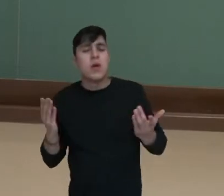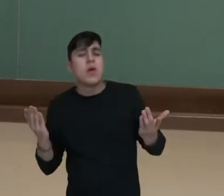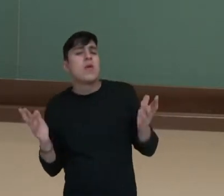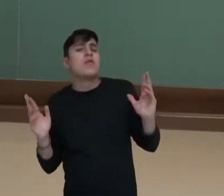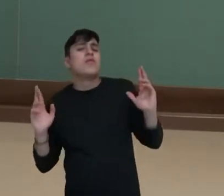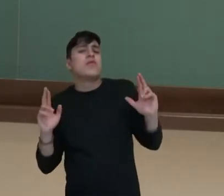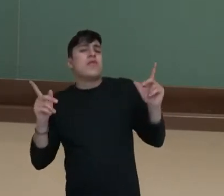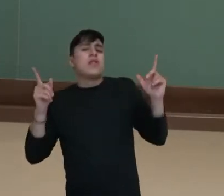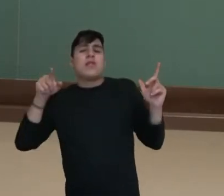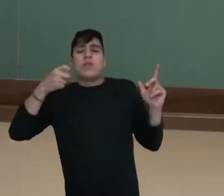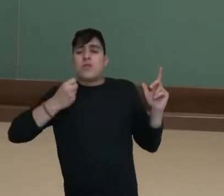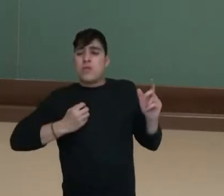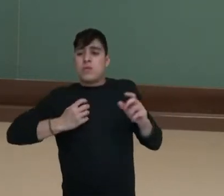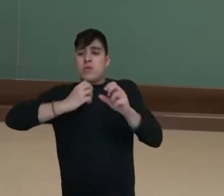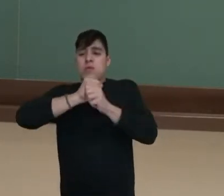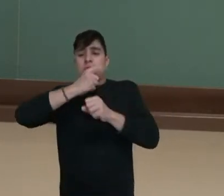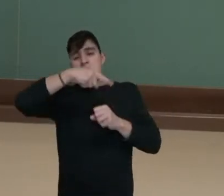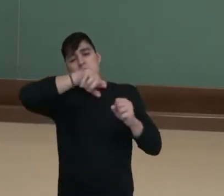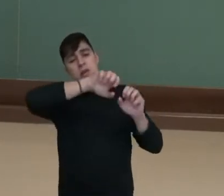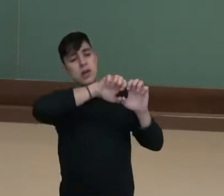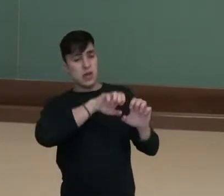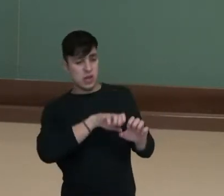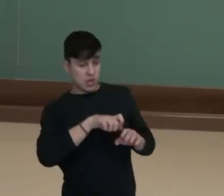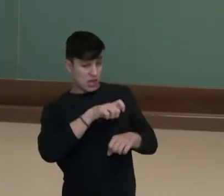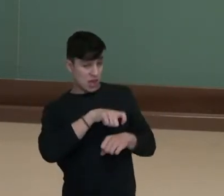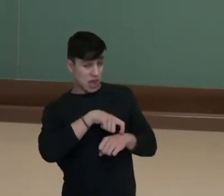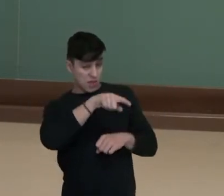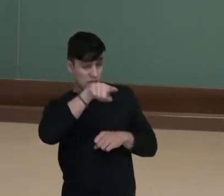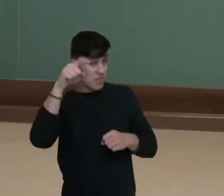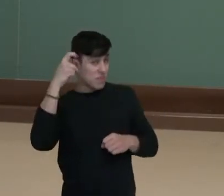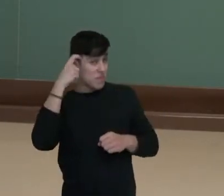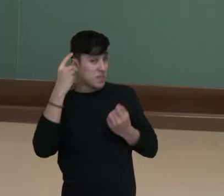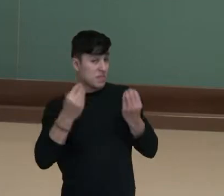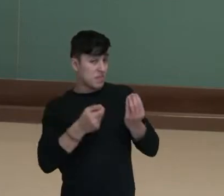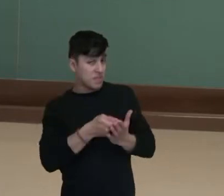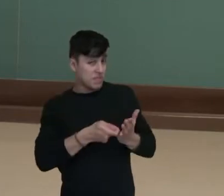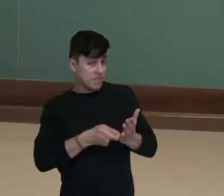da numérica para a estrutural? Vou dar um tempinho para vocês pensarem.